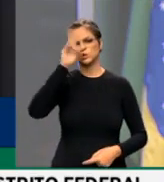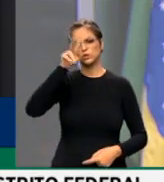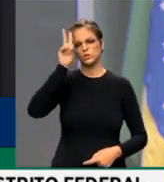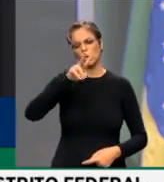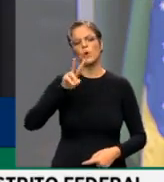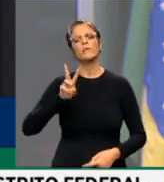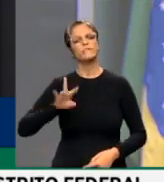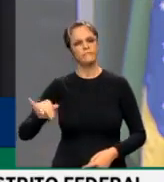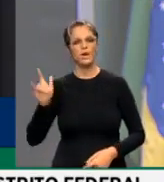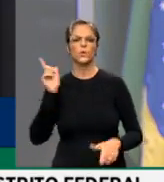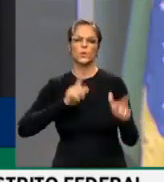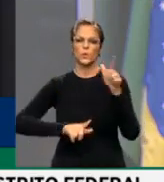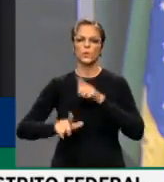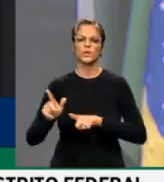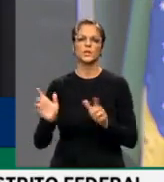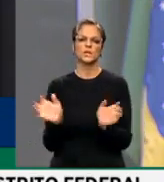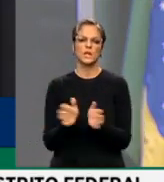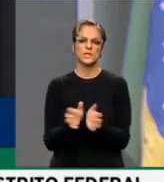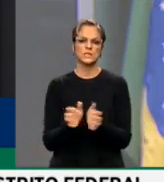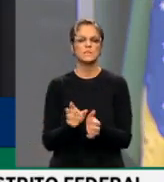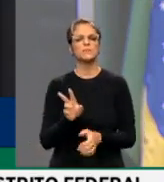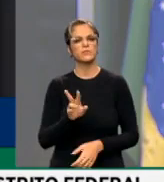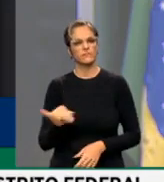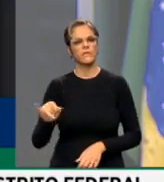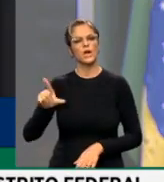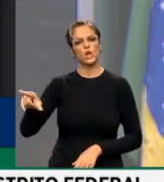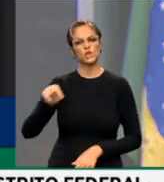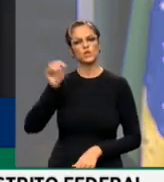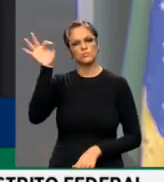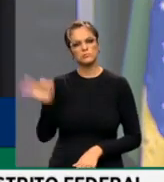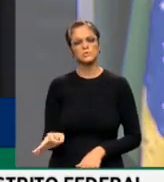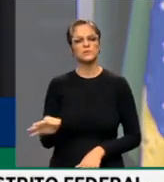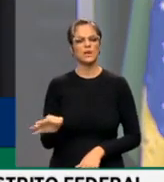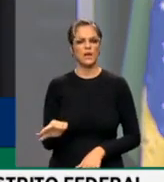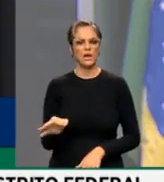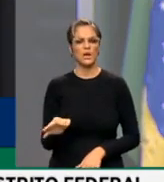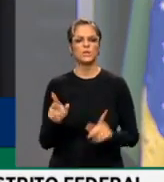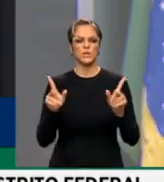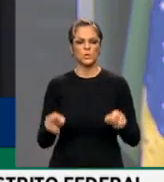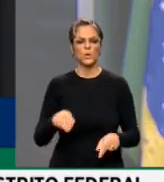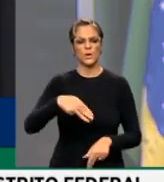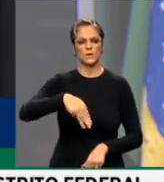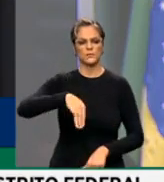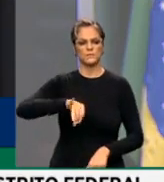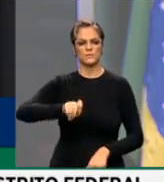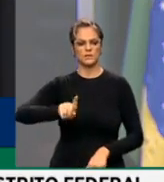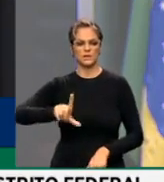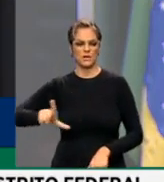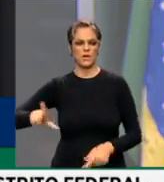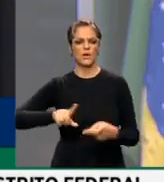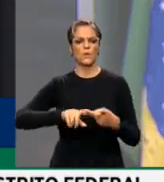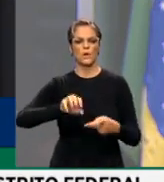e Recife saberá honrar a história de Miguel Arraes de Alencar, de